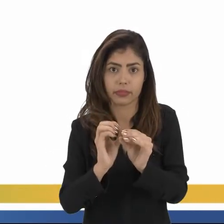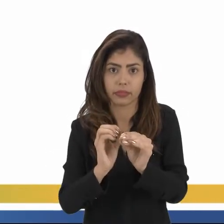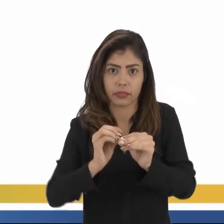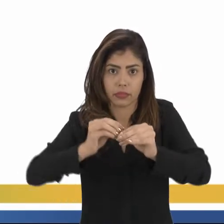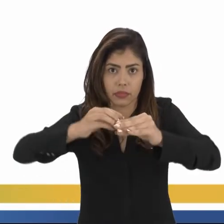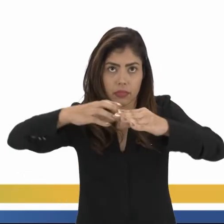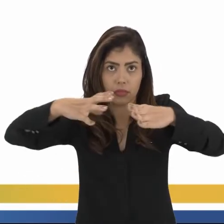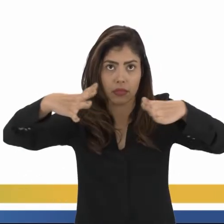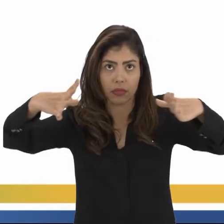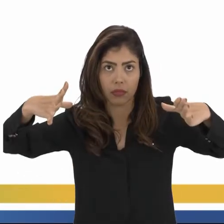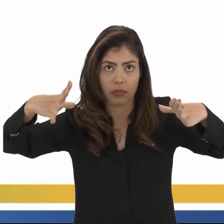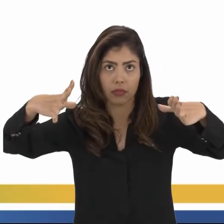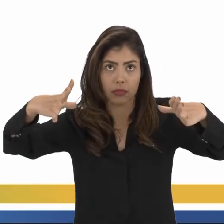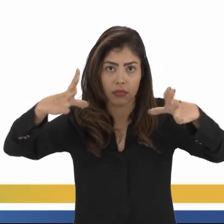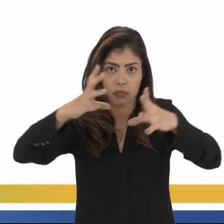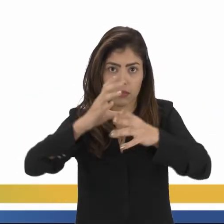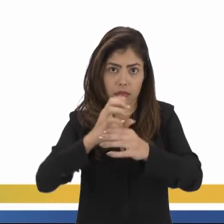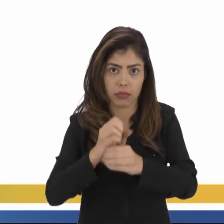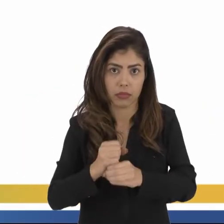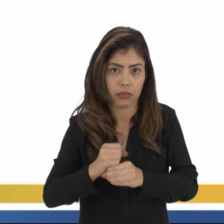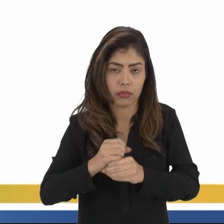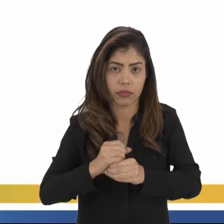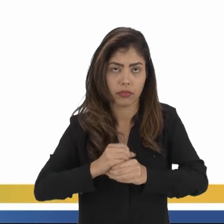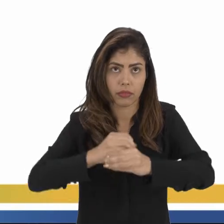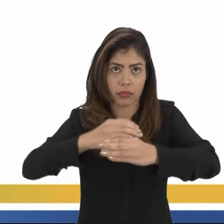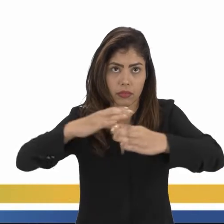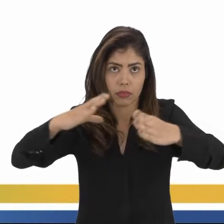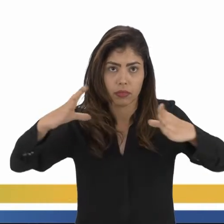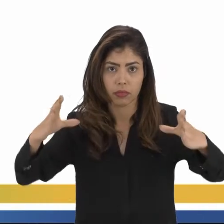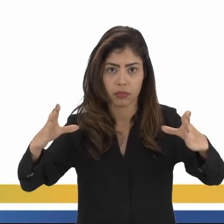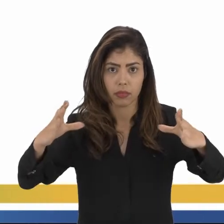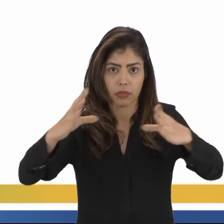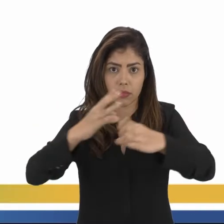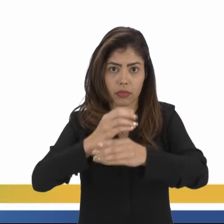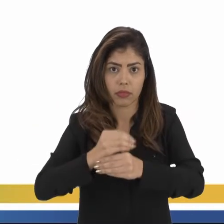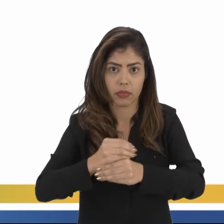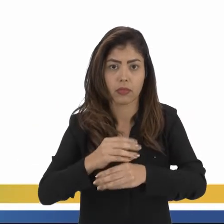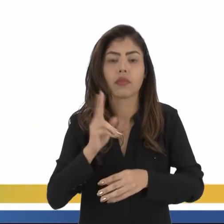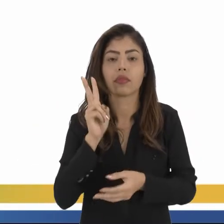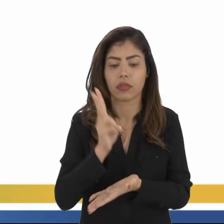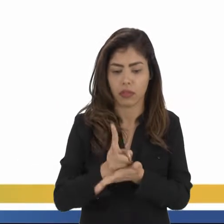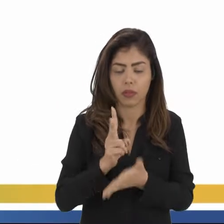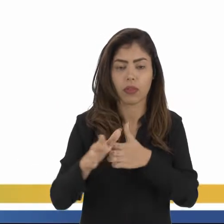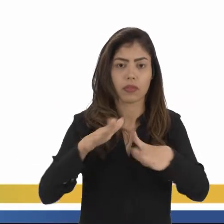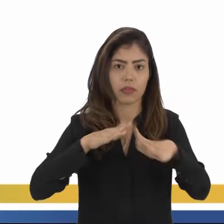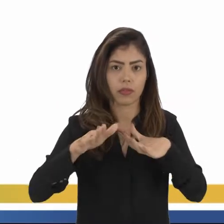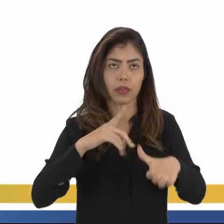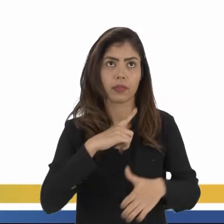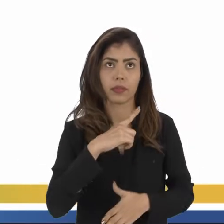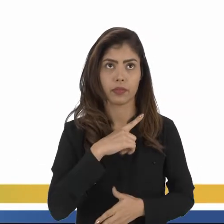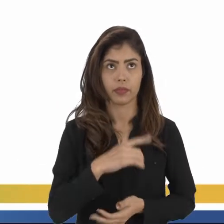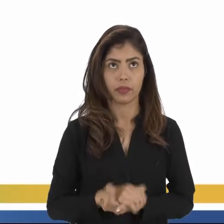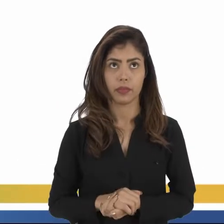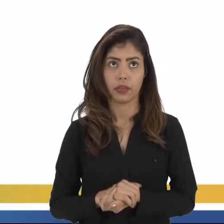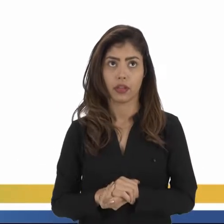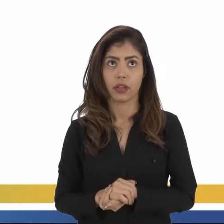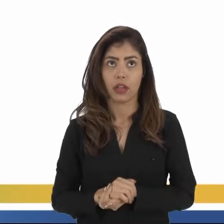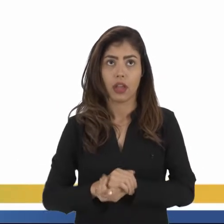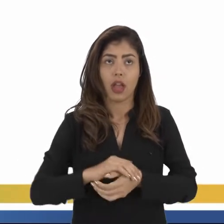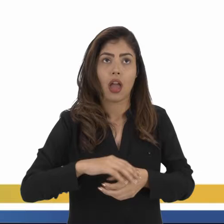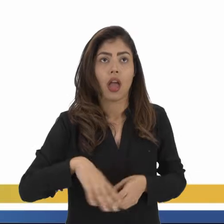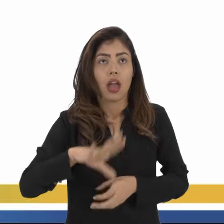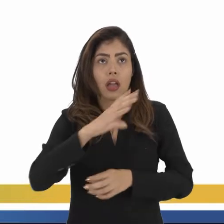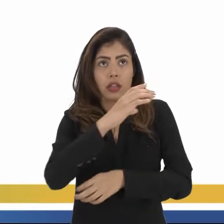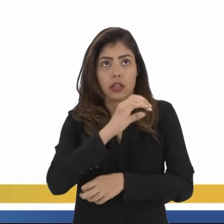se estica todas as vezes que ele realiza movimentos. As células musculares